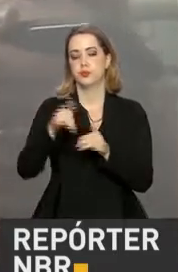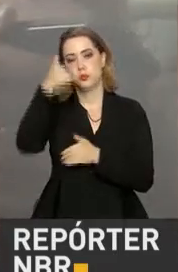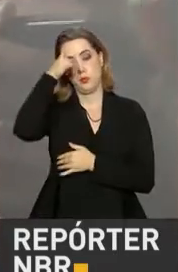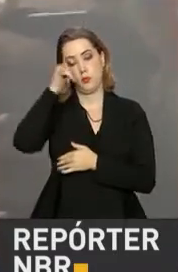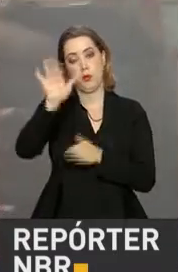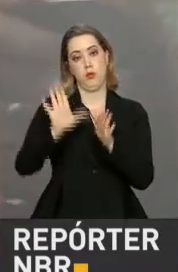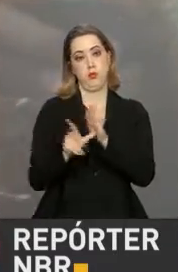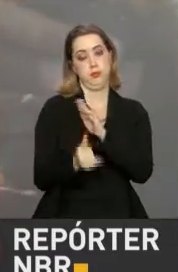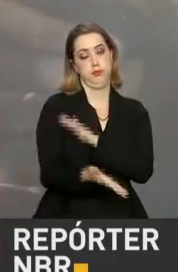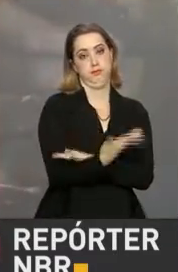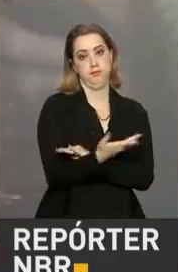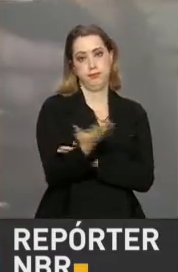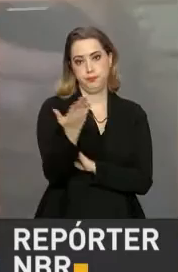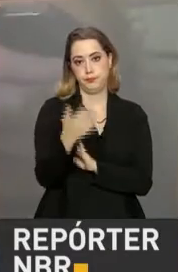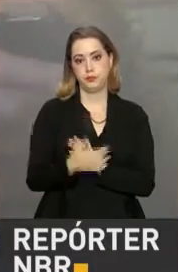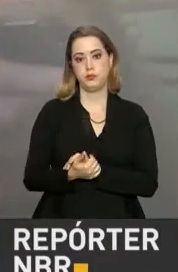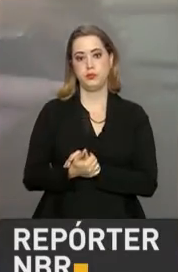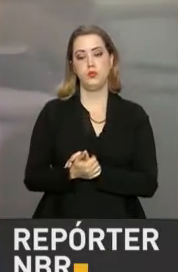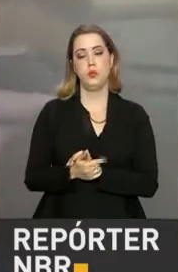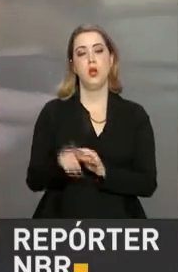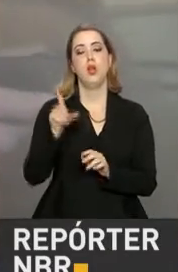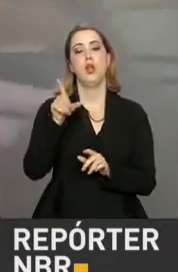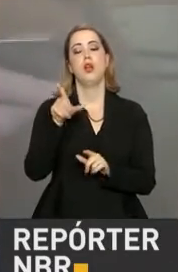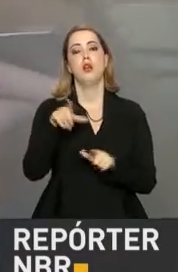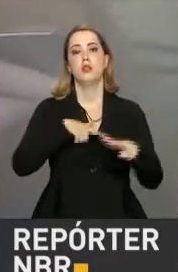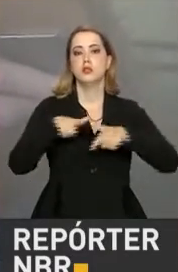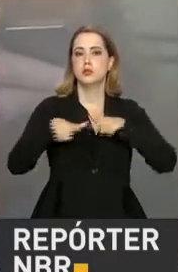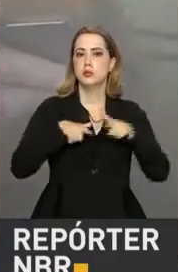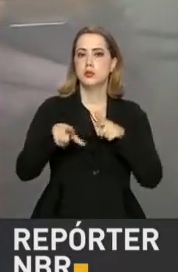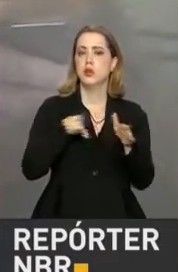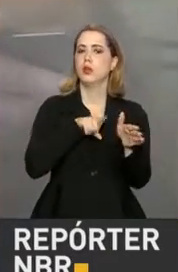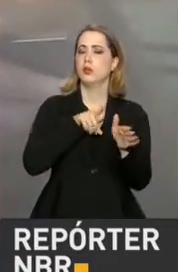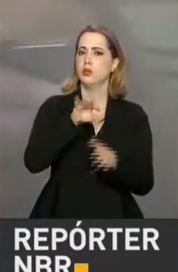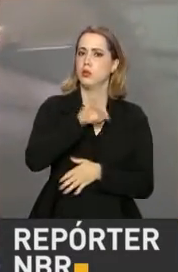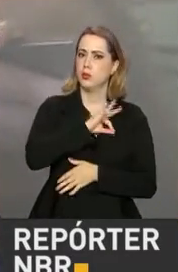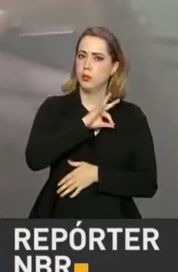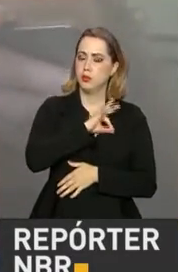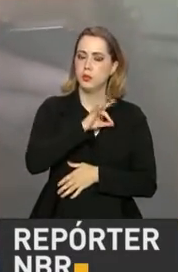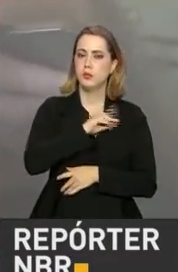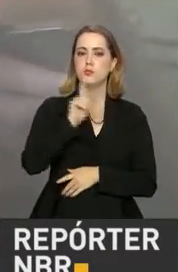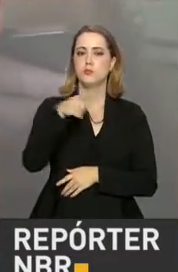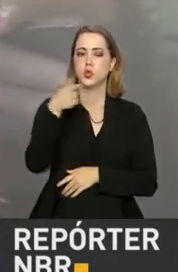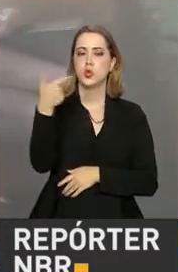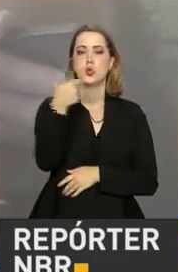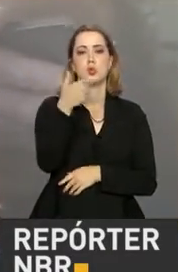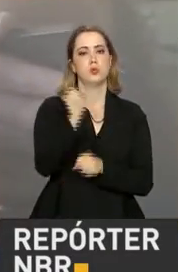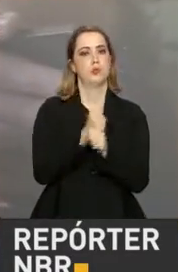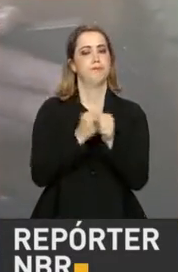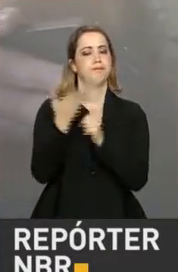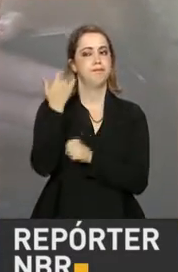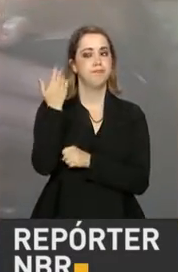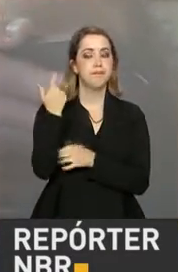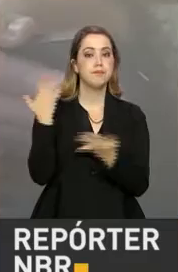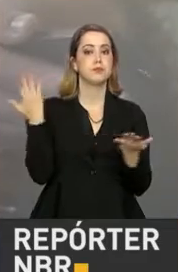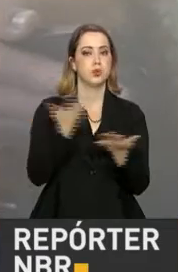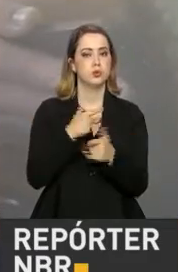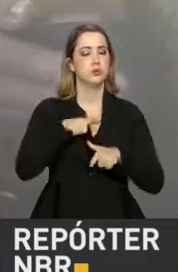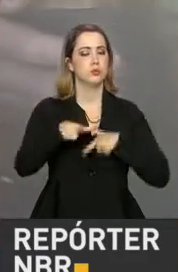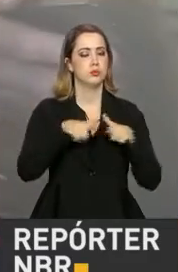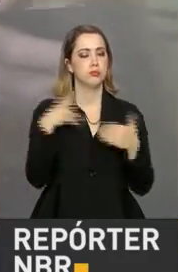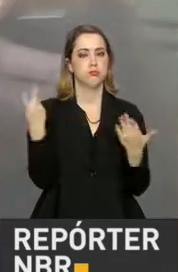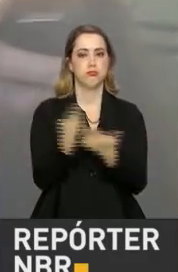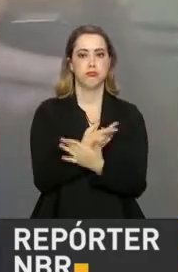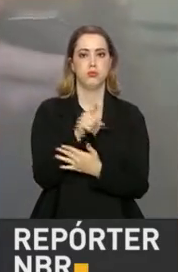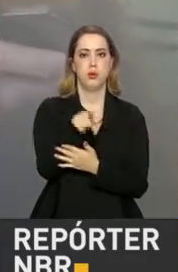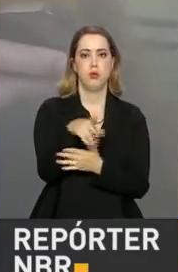a operação nova jato é uma operação que vem sendo realizado há mais de dois anos é uma operação que vem sendo